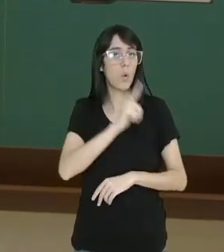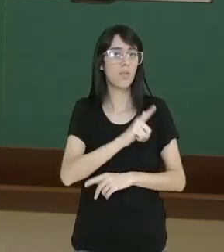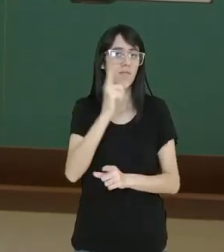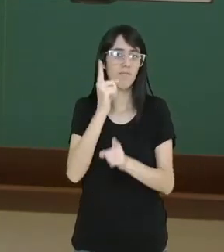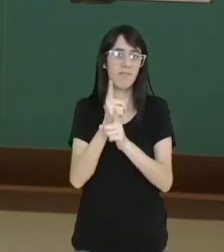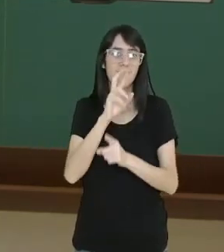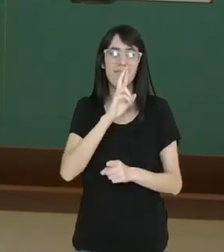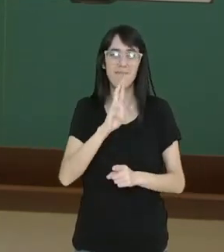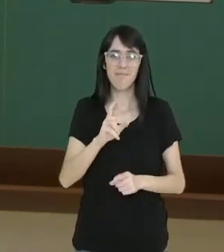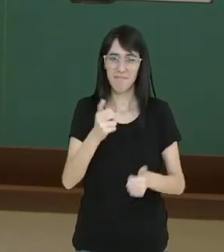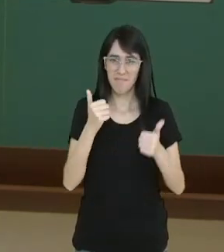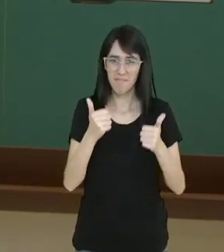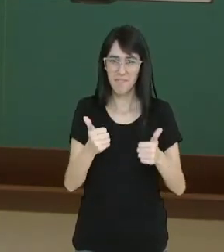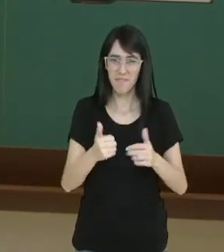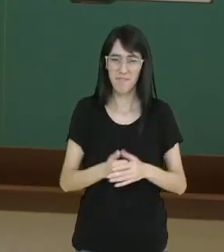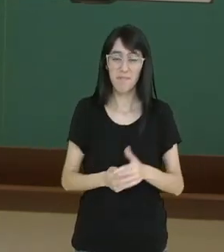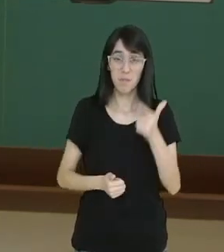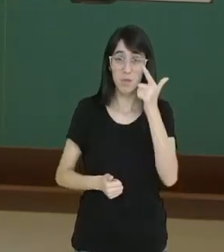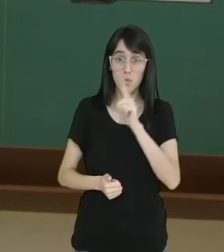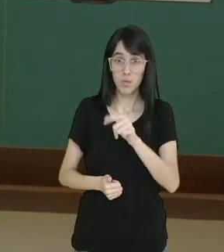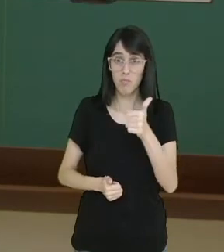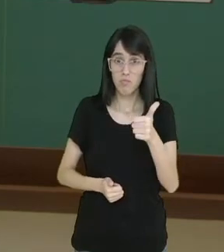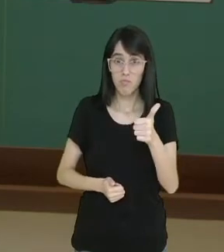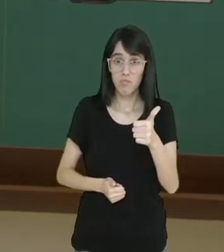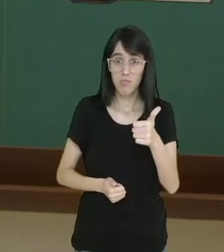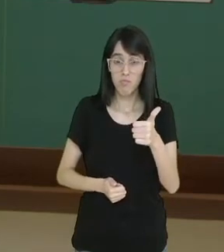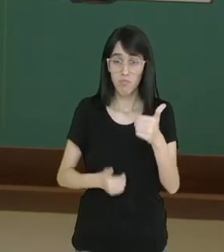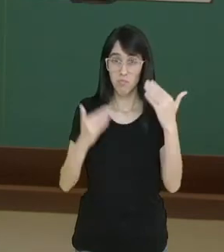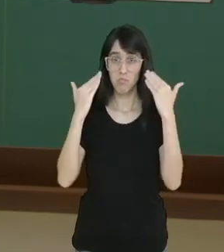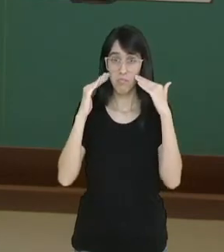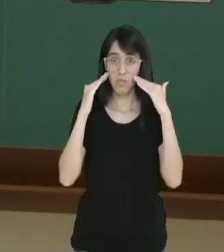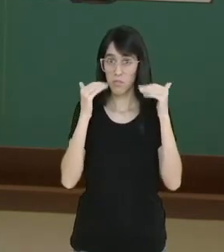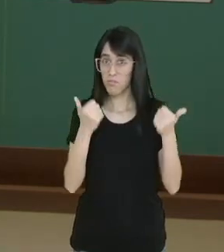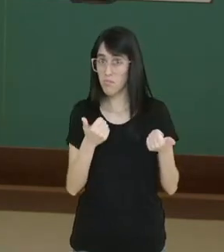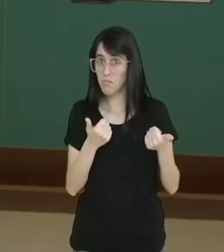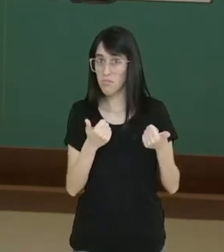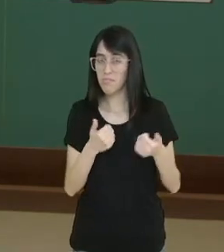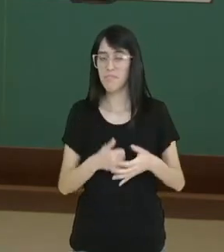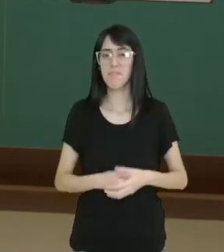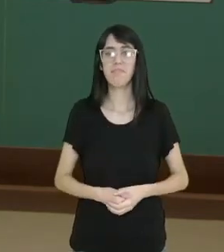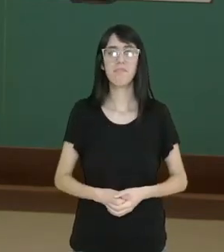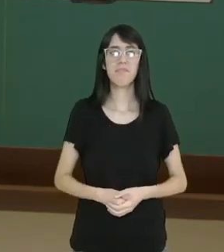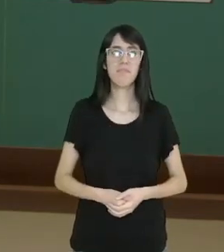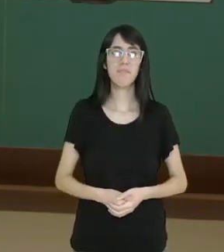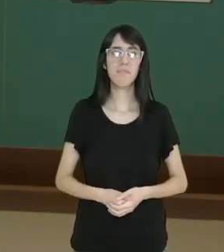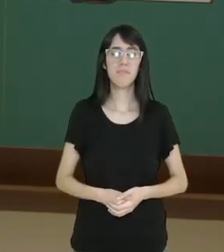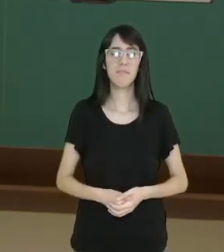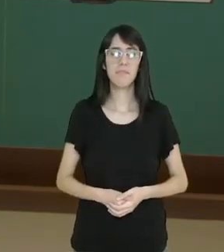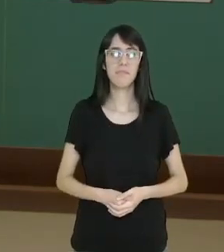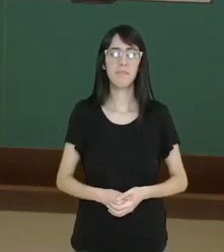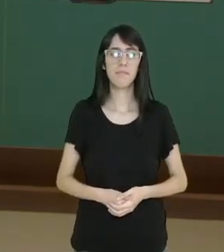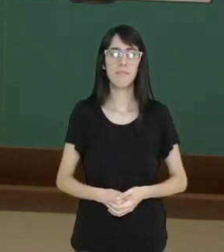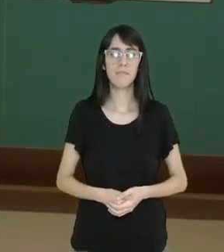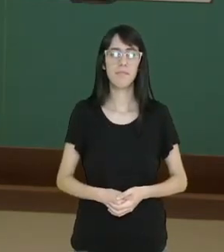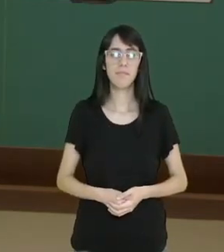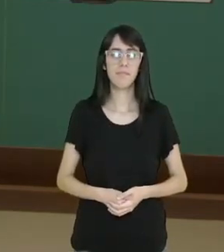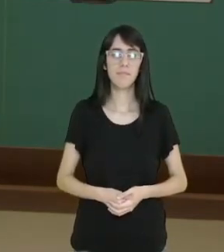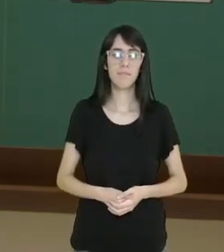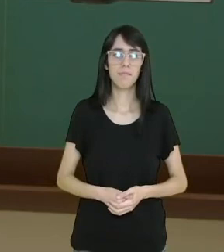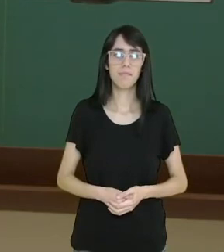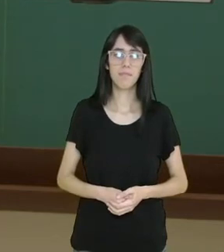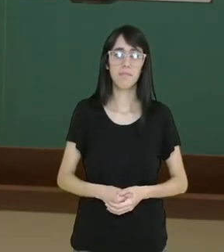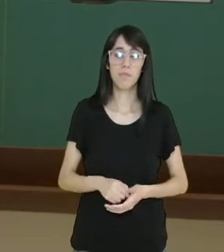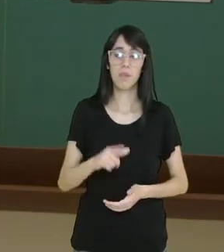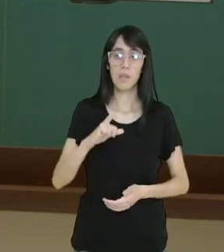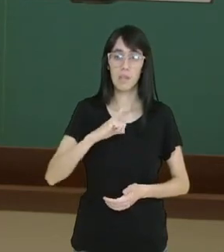queria, tá bom? Conseguiu entender? Tranquilo? Beleza. Não é apenas semelhança